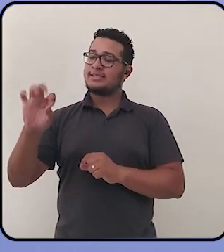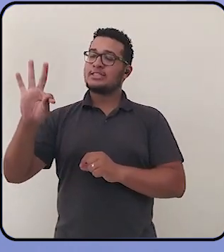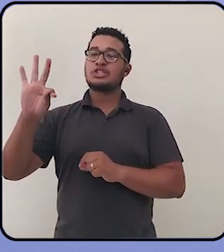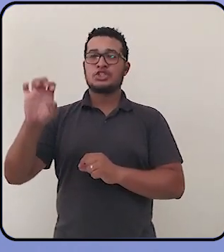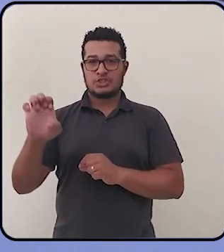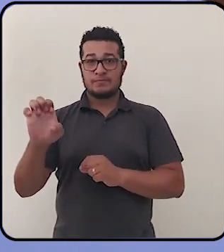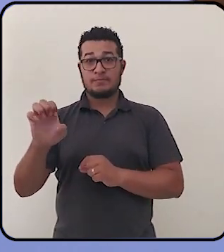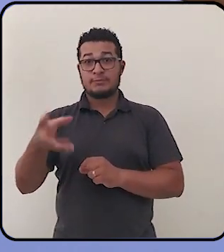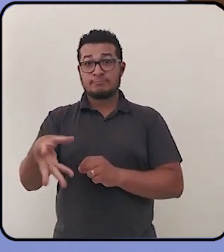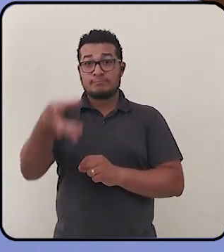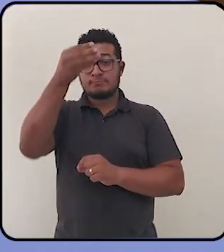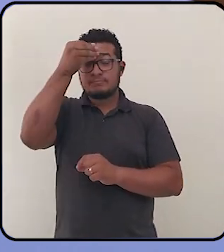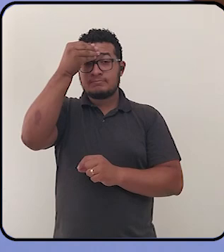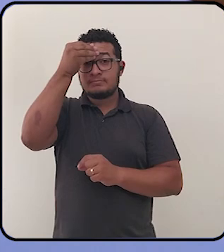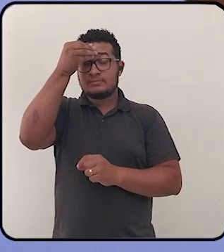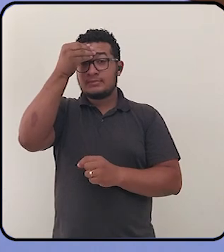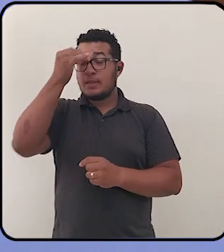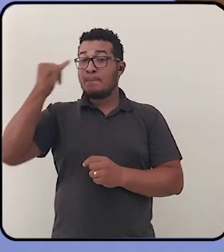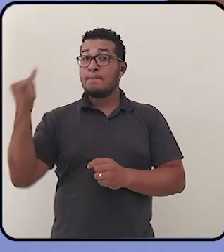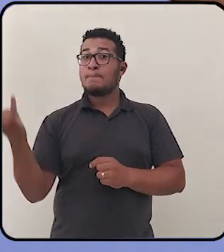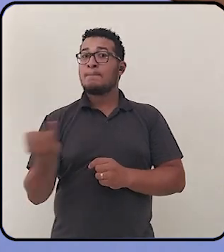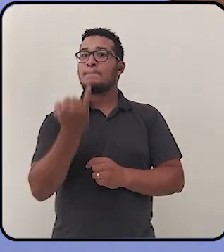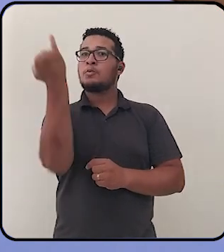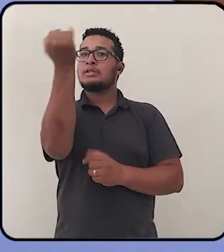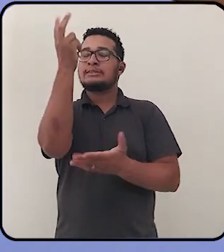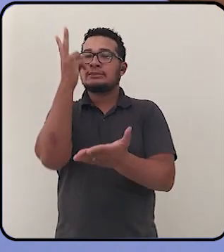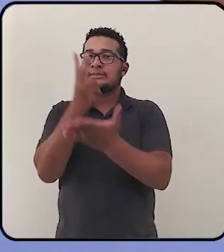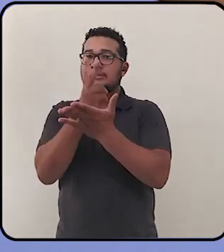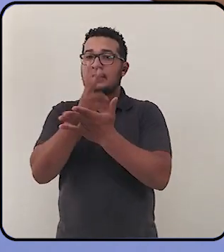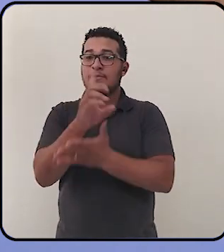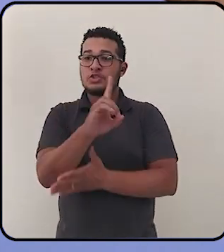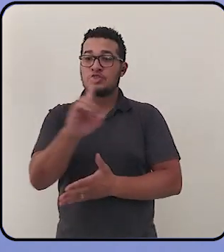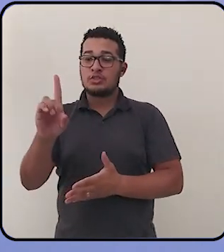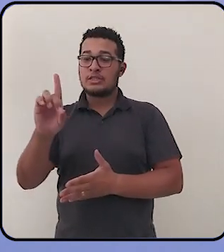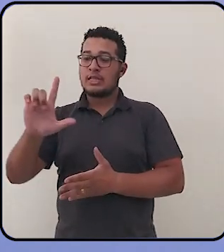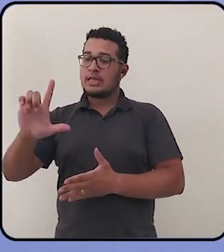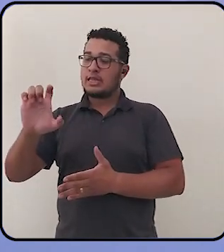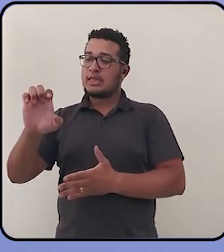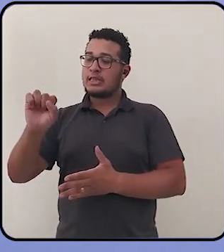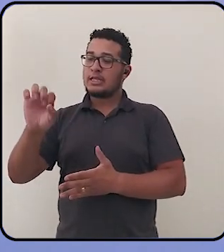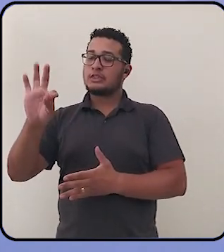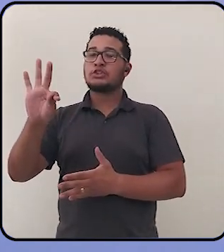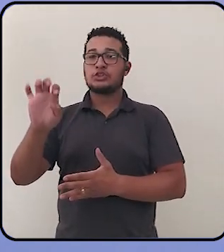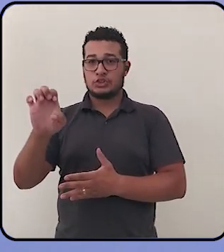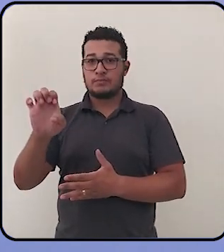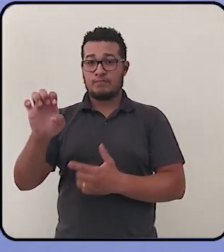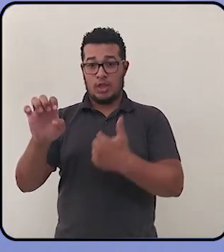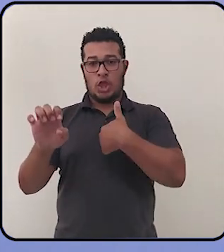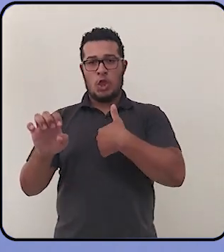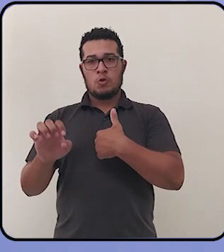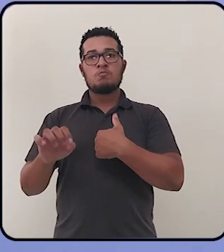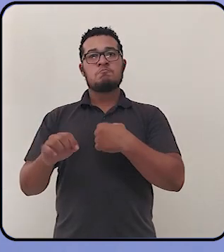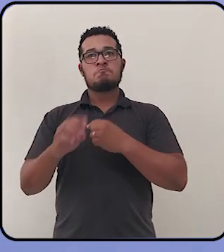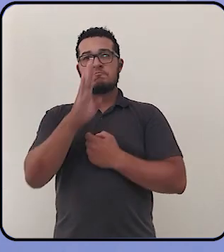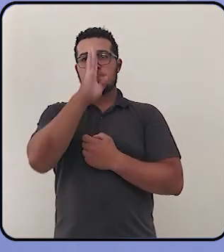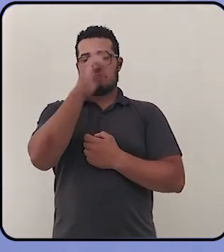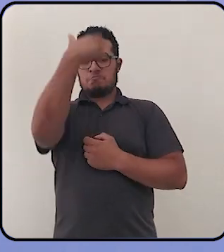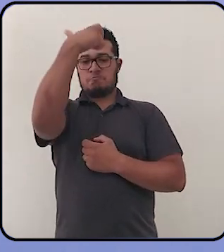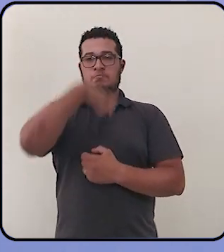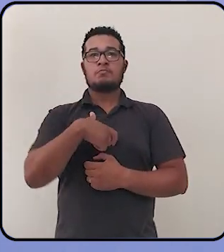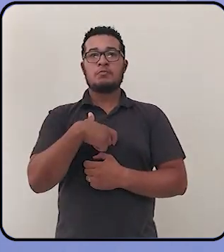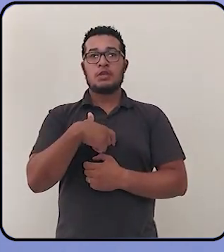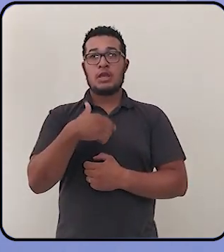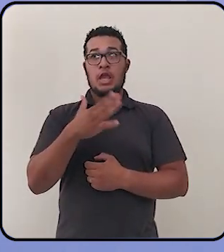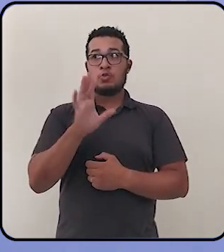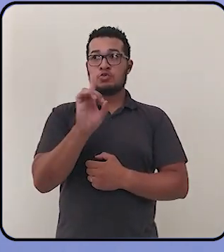leste. Guardem essa informação, é muito importante. Você, como ponto de referência, à